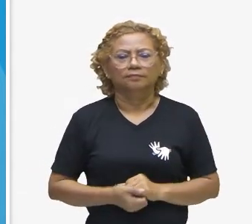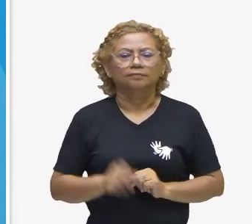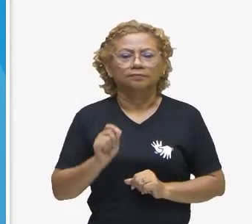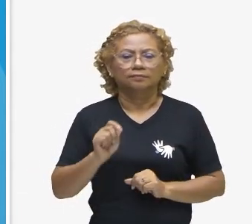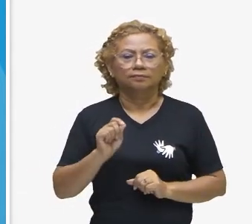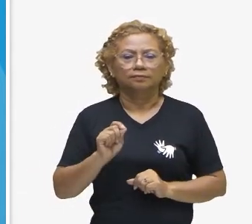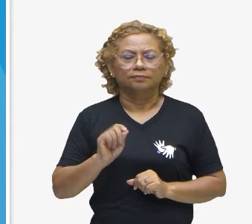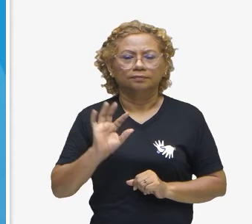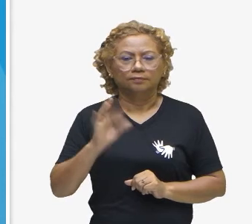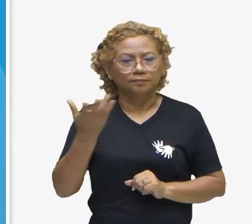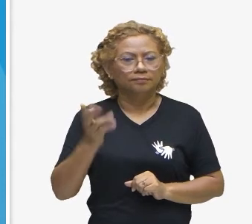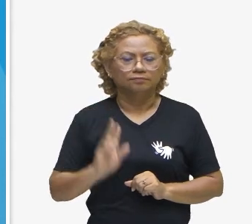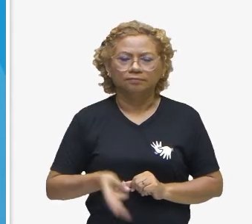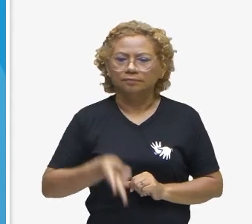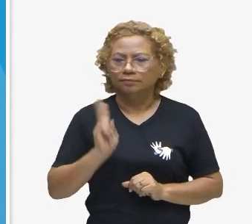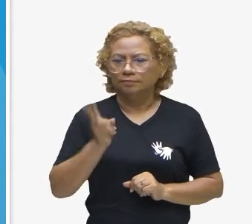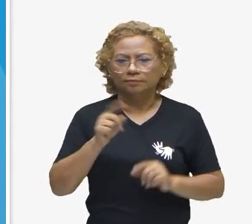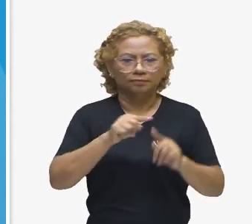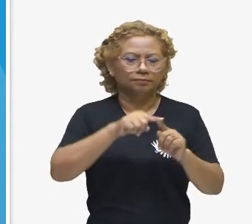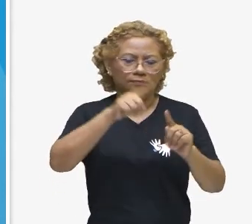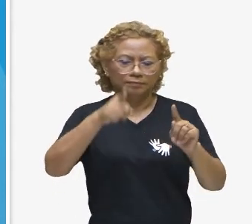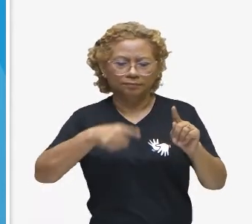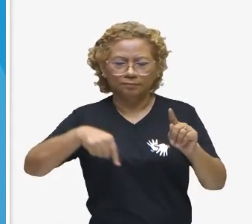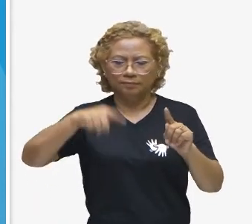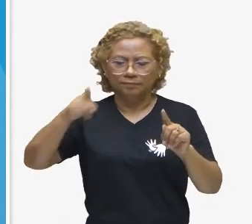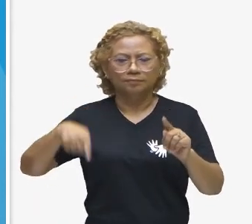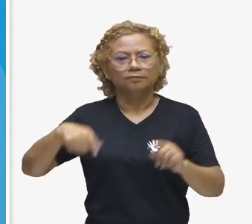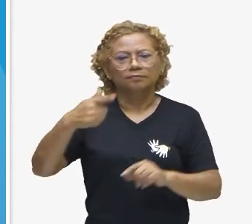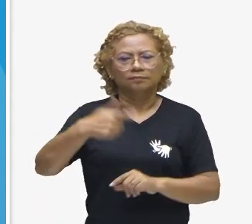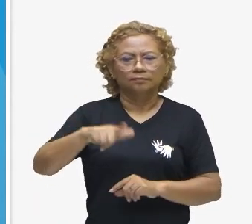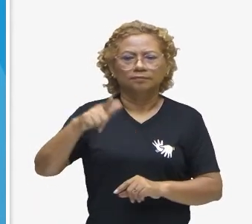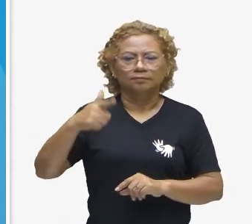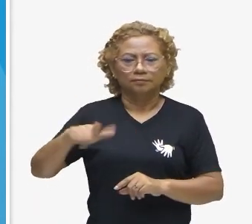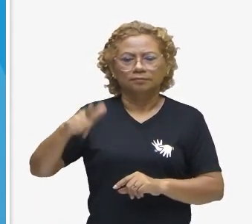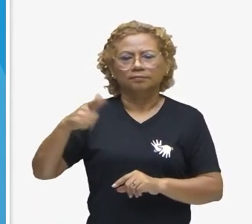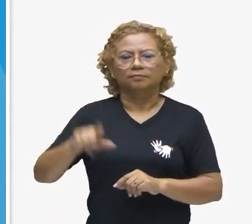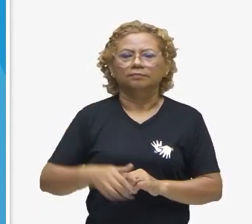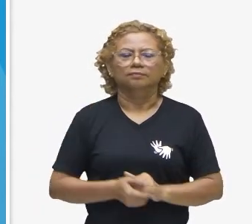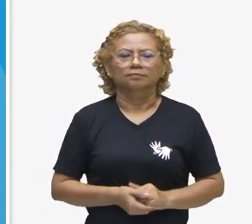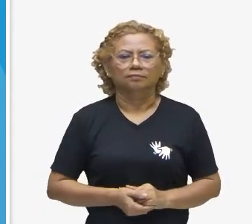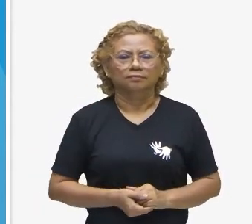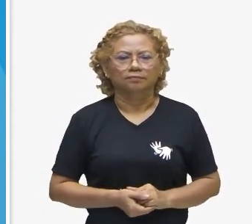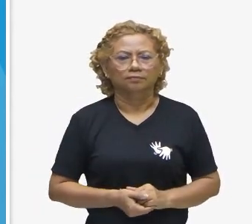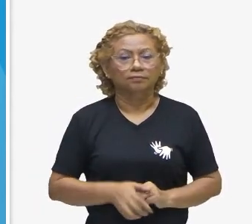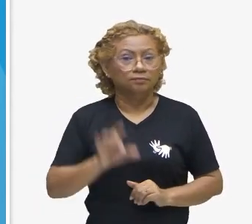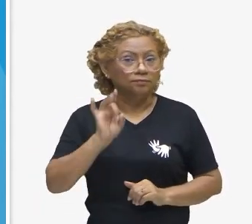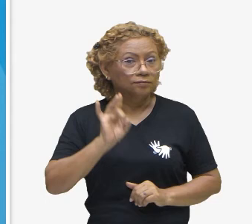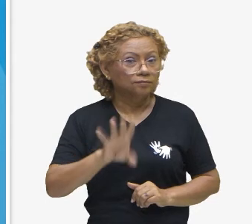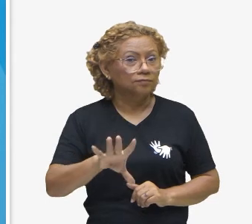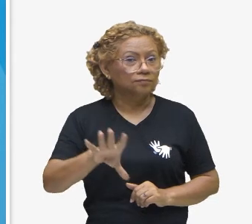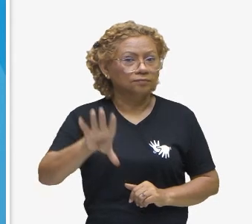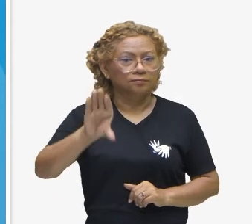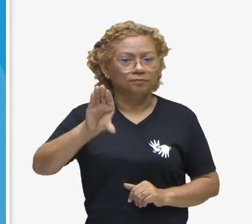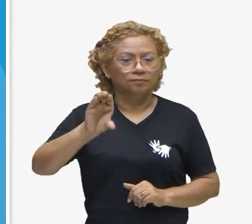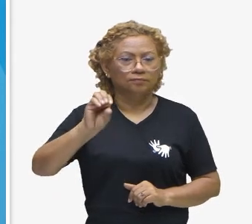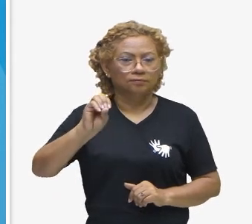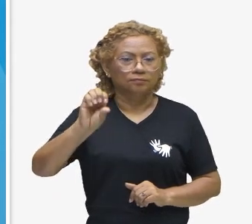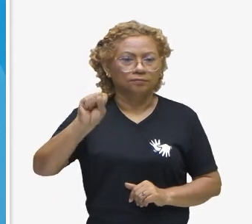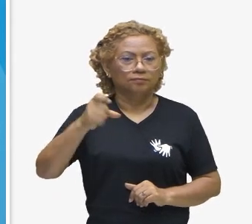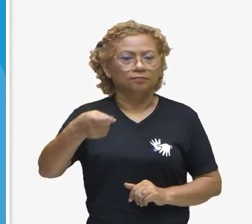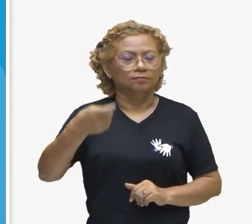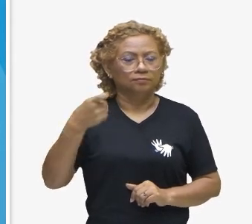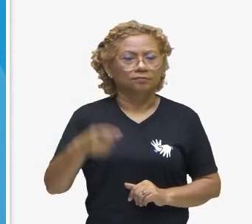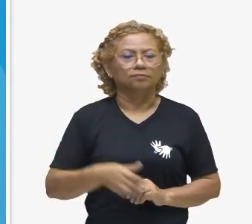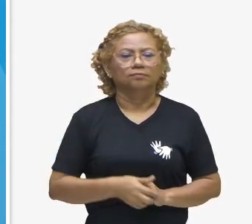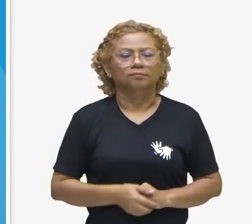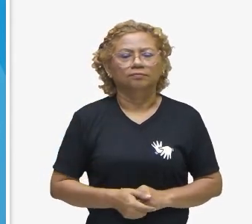a função? Ela vai se repetir. Isso para a função cosseno de x.